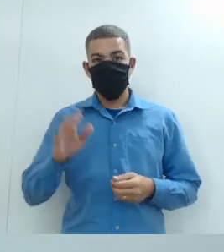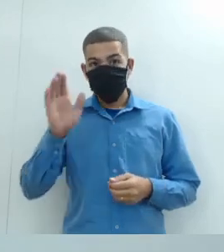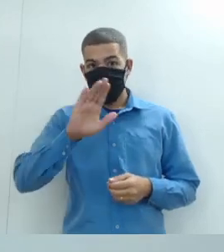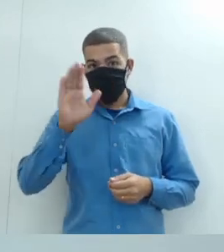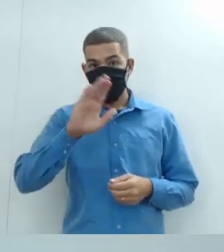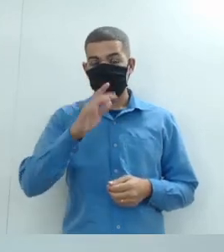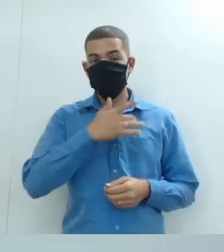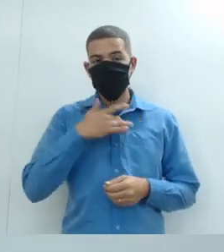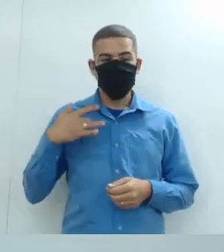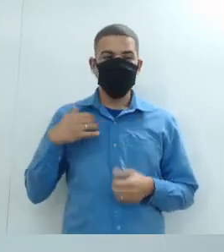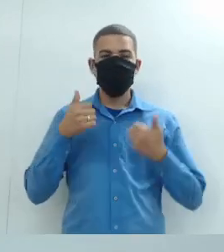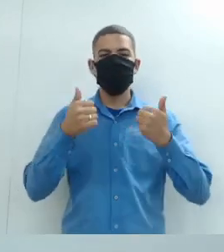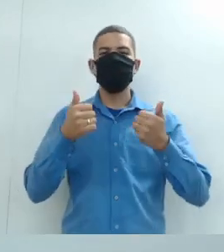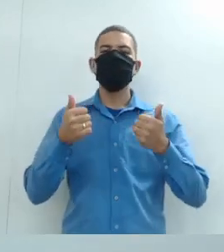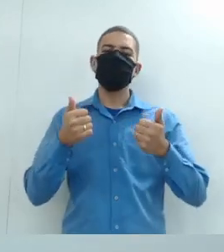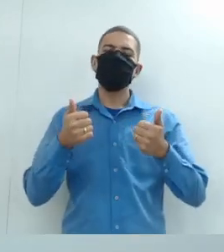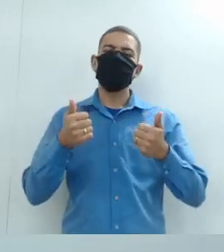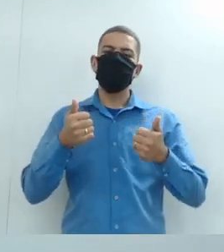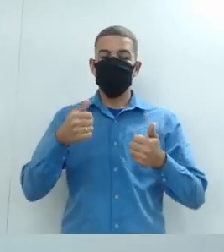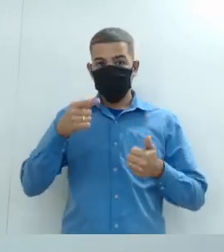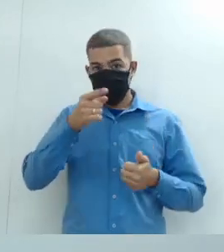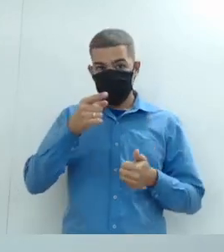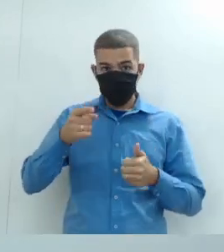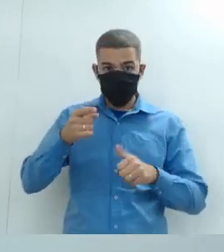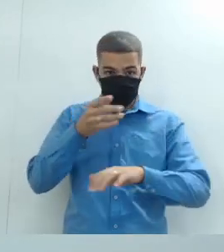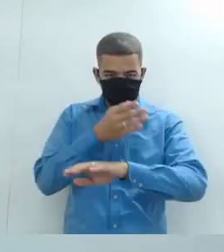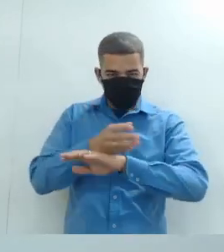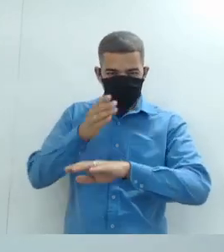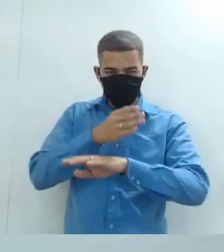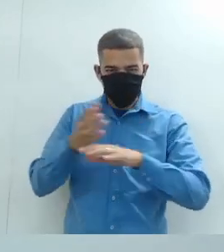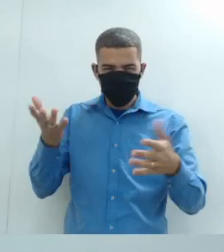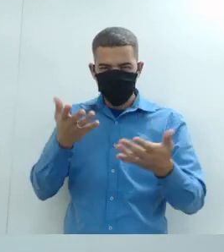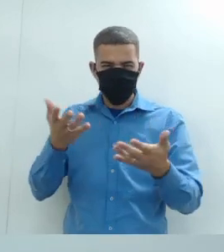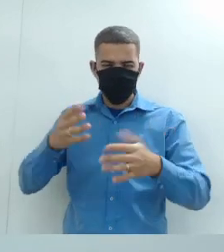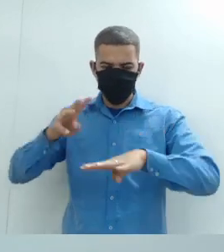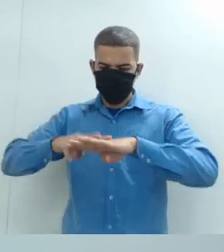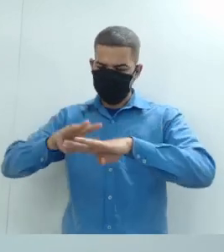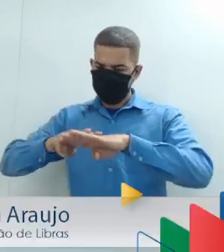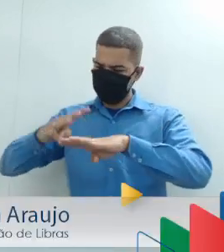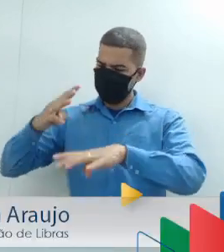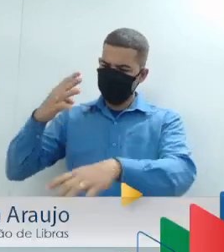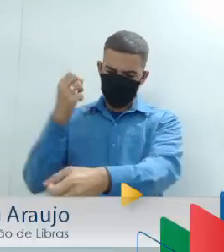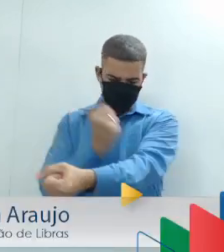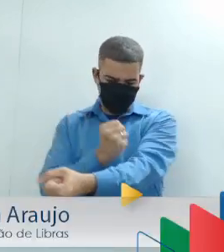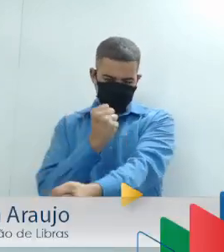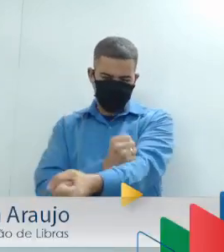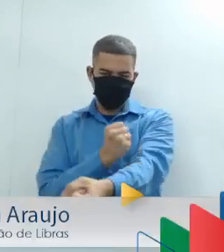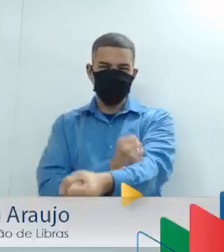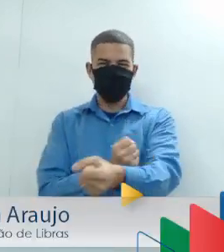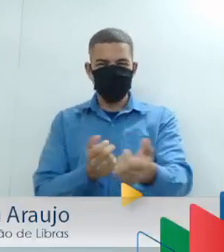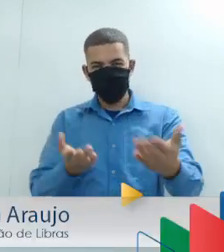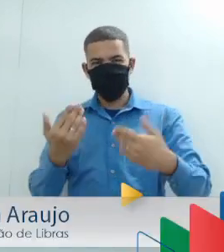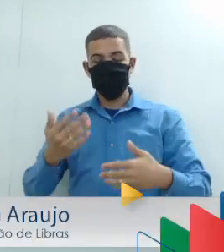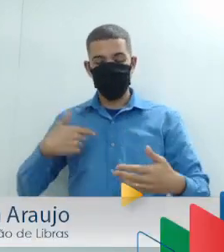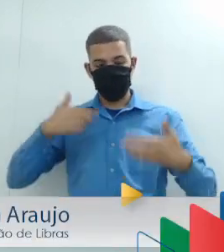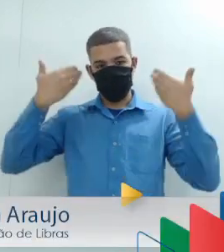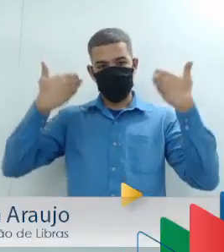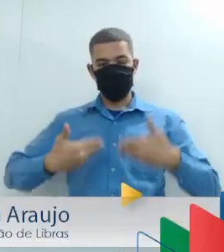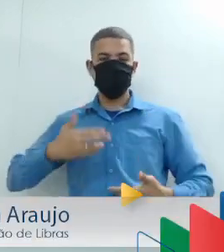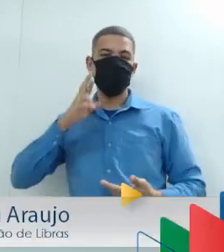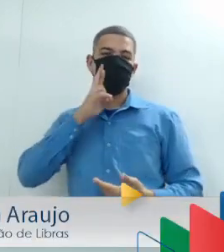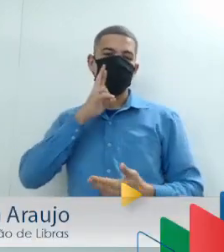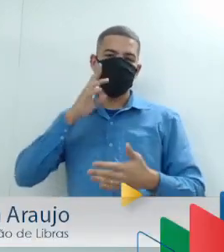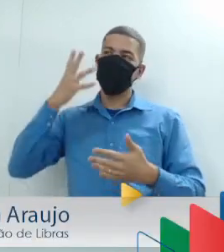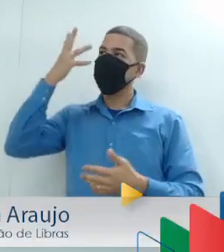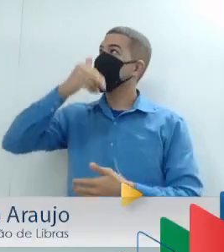Olá, tudo bem? Pronto para a nossa videoaula de hoje? Matemática na veia, vamos lá? Vou primeiro apresentar a nossa equipe. Robson tá aí,